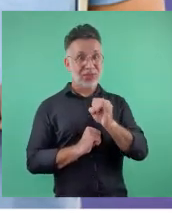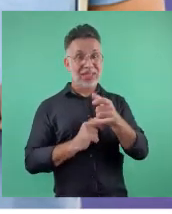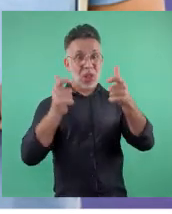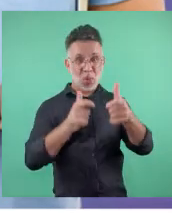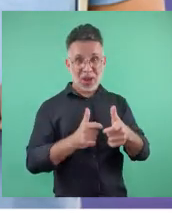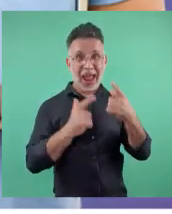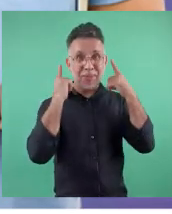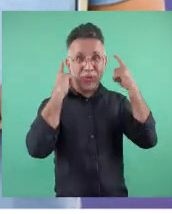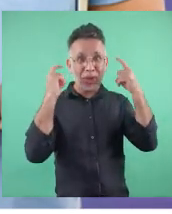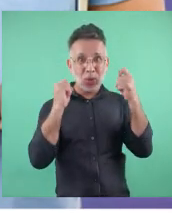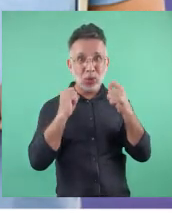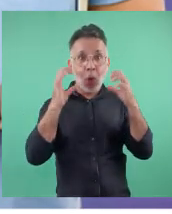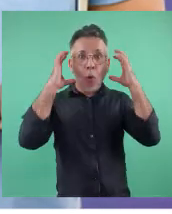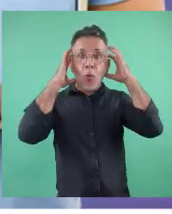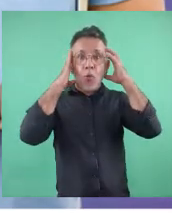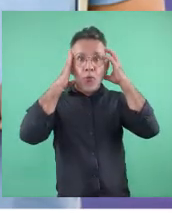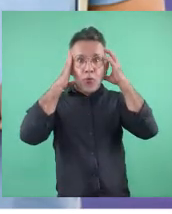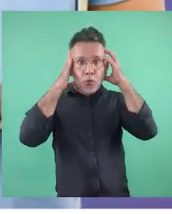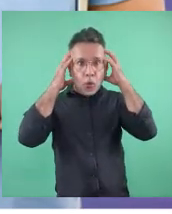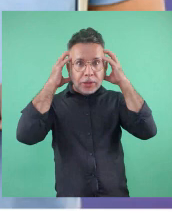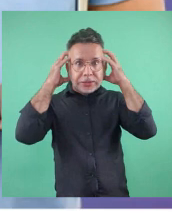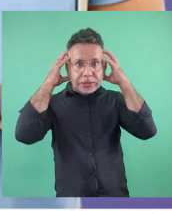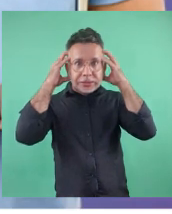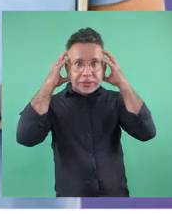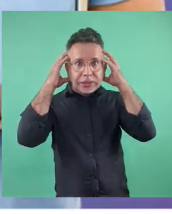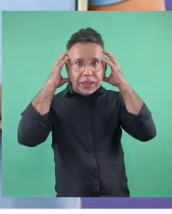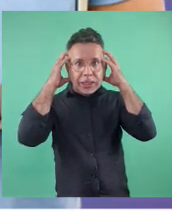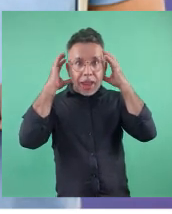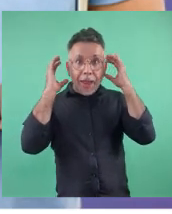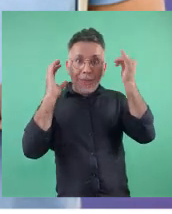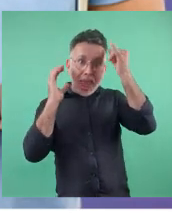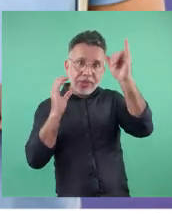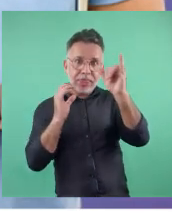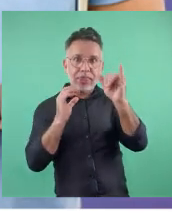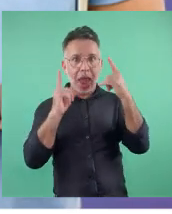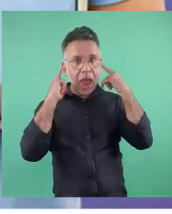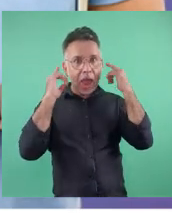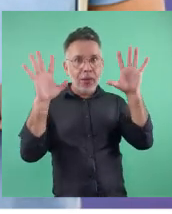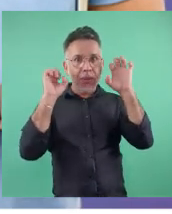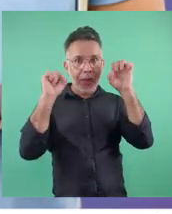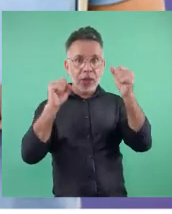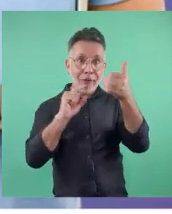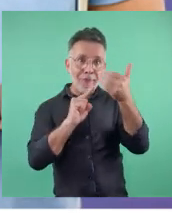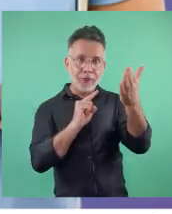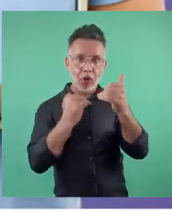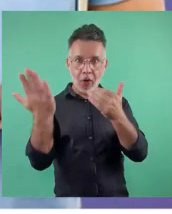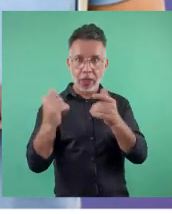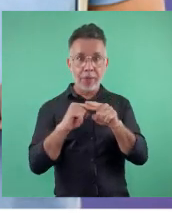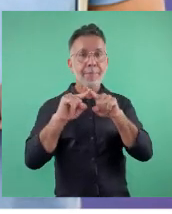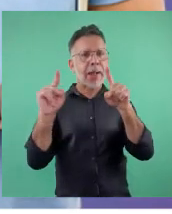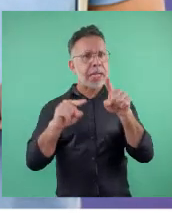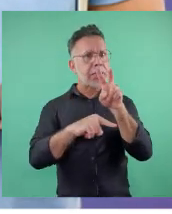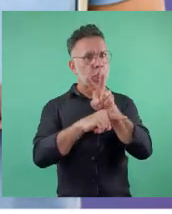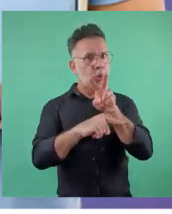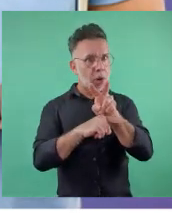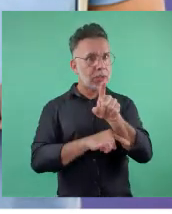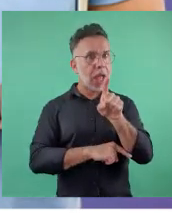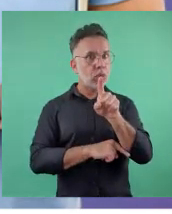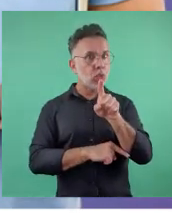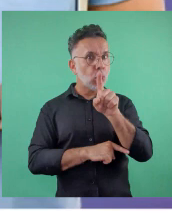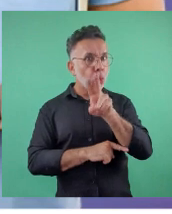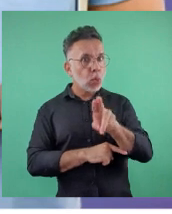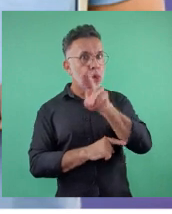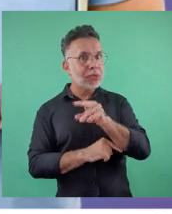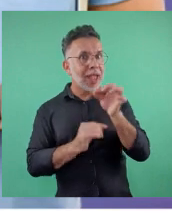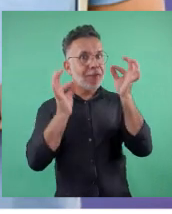num ambiente de barulho, um fone com isolamento social pode ser interessante. No entanto, você tem que